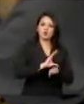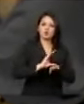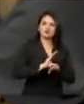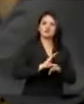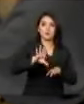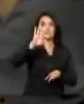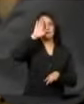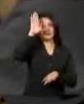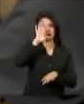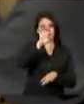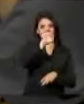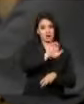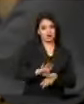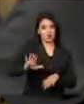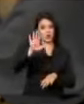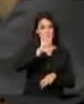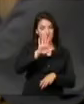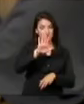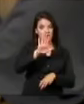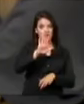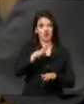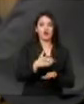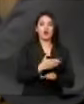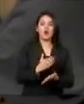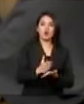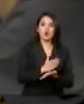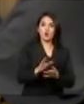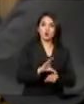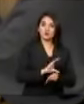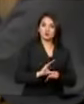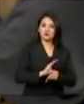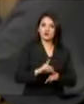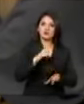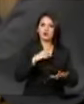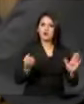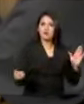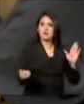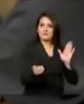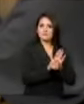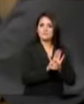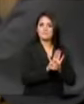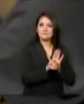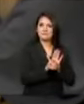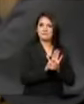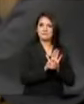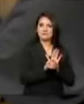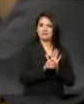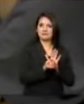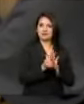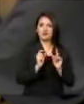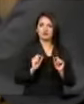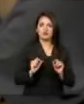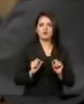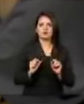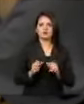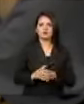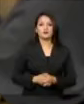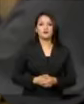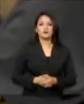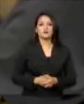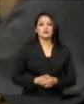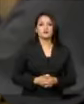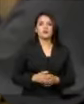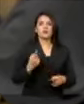Europa, adotarem o trânsito em julgado como marco para o início do cumprimento da pena é, sobretudo,